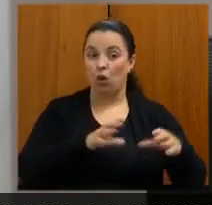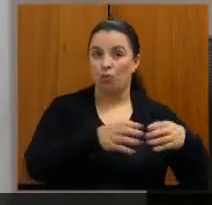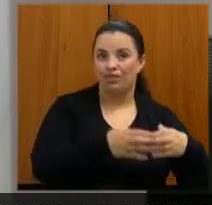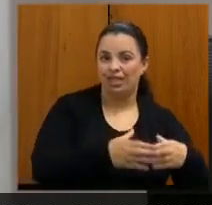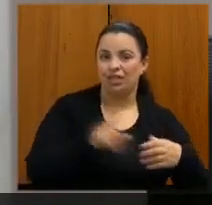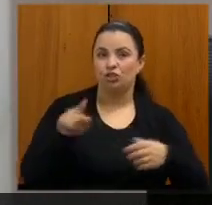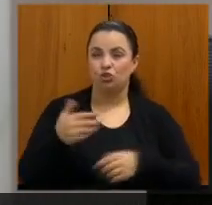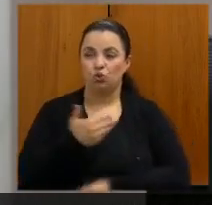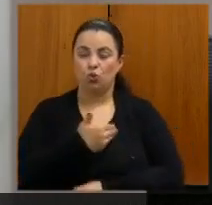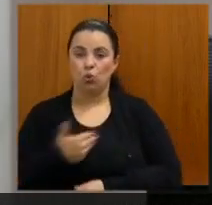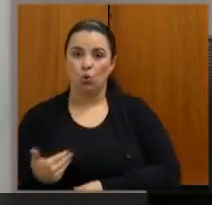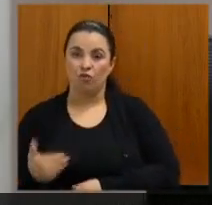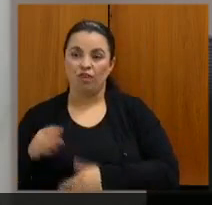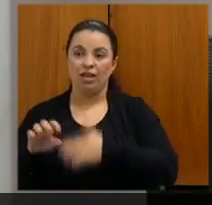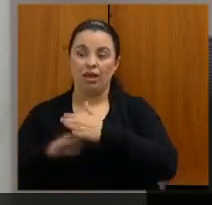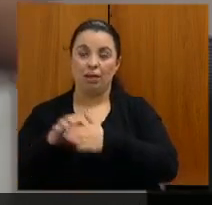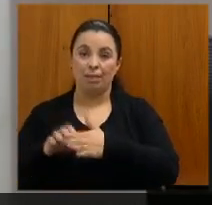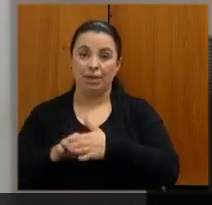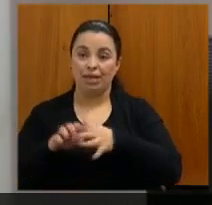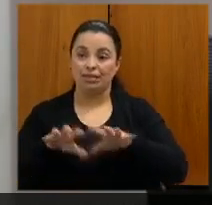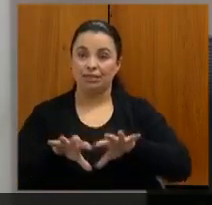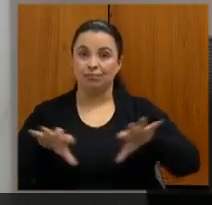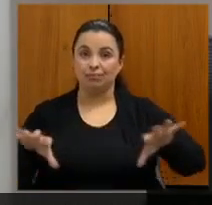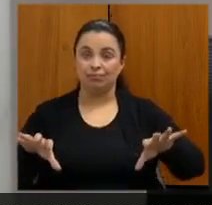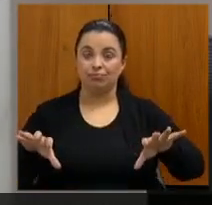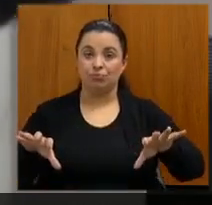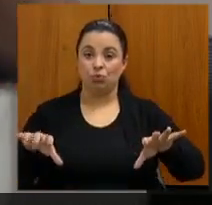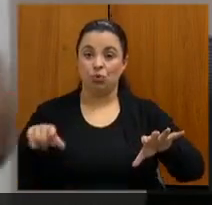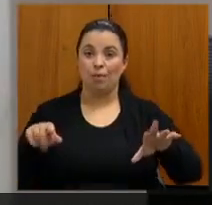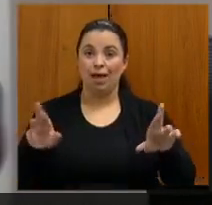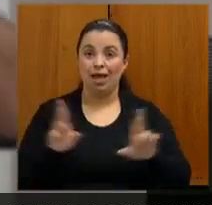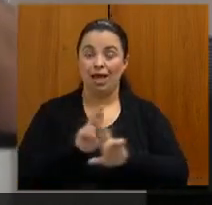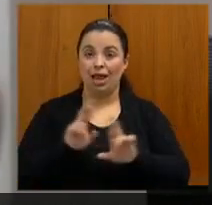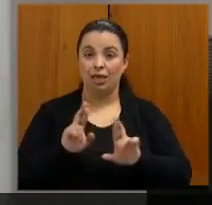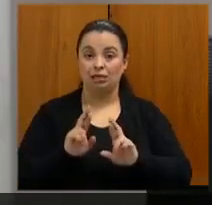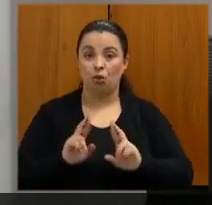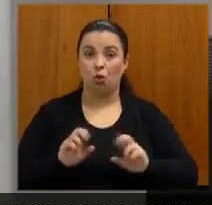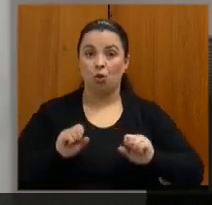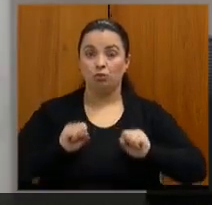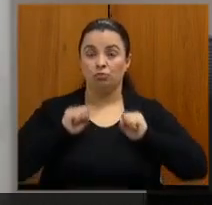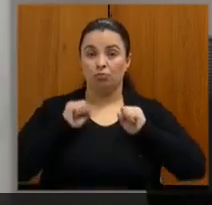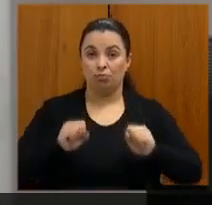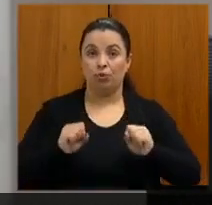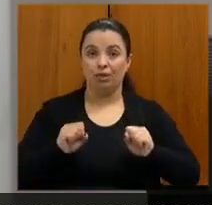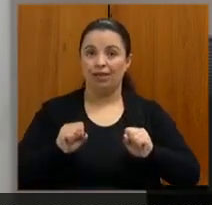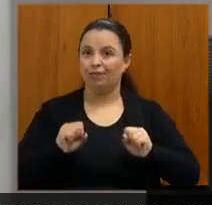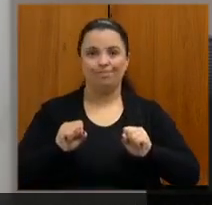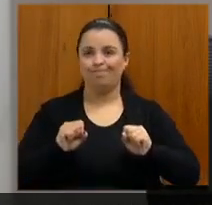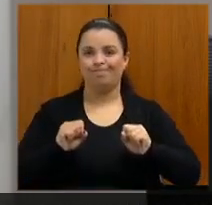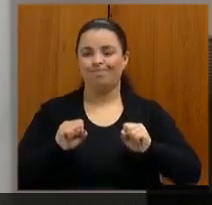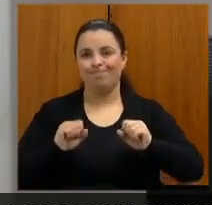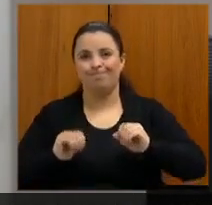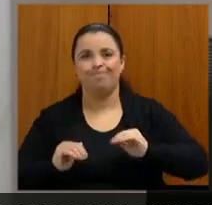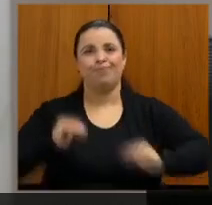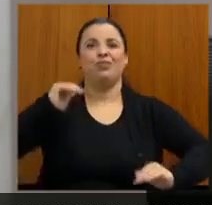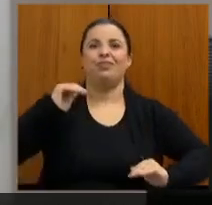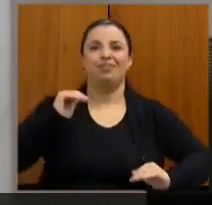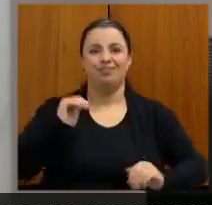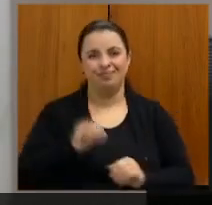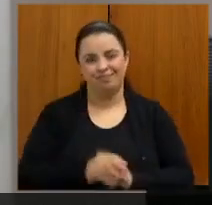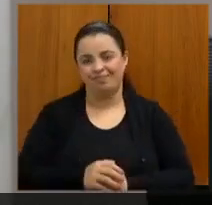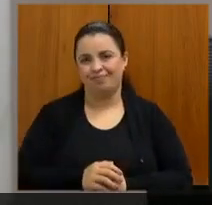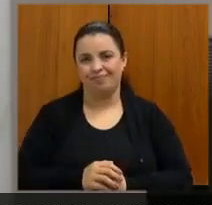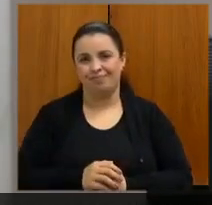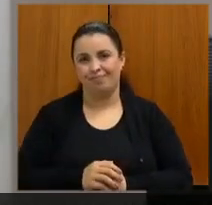lado e os governos e empresas de outro lado numa relação de poder muito desigual então muitas vezes